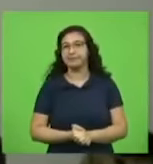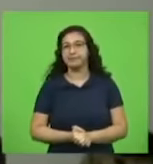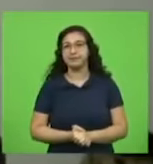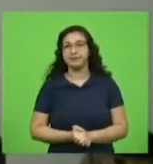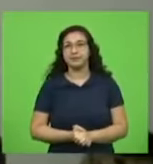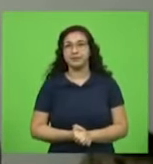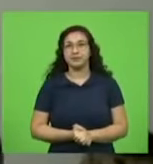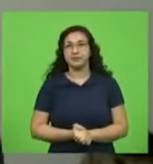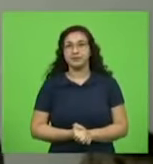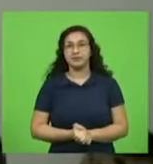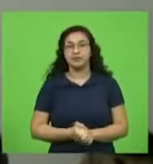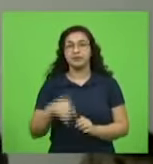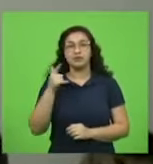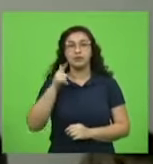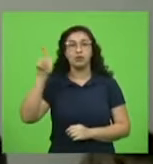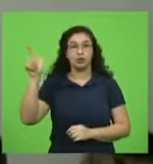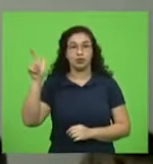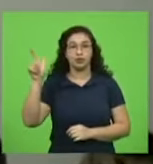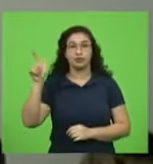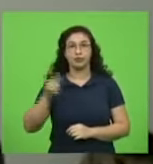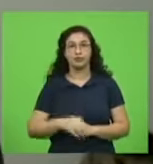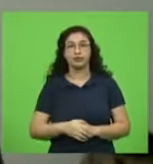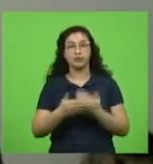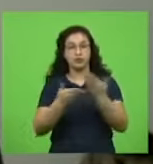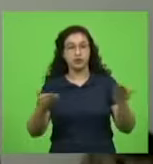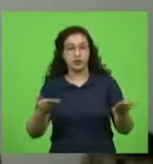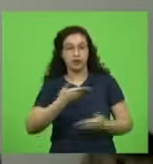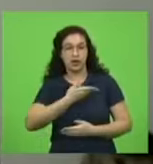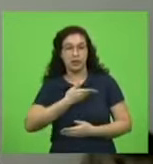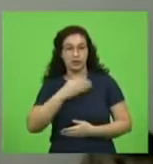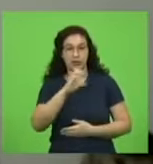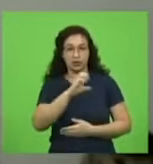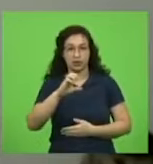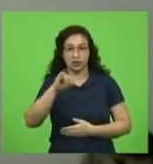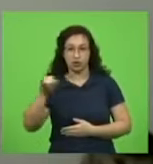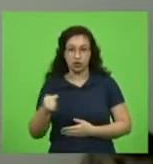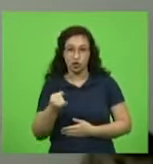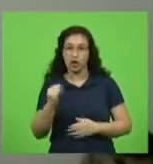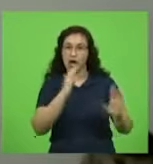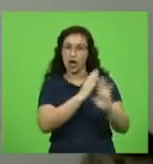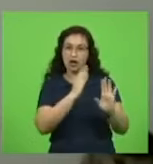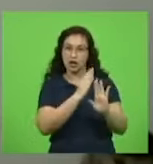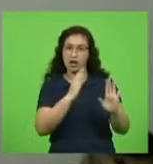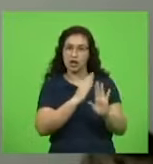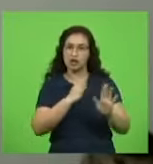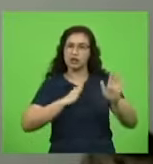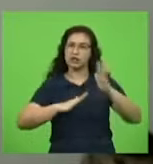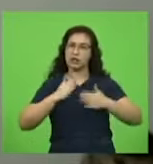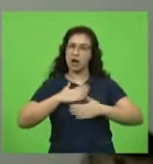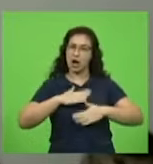Eu peço também a vênia dos nobres colegas da CCJ para que analisem com muito carinho e cautela